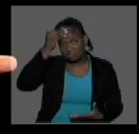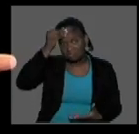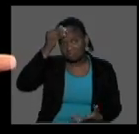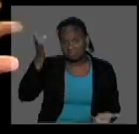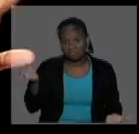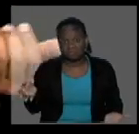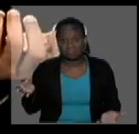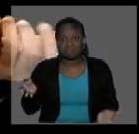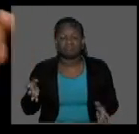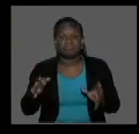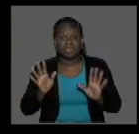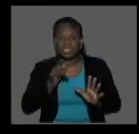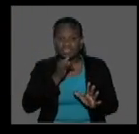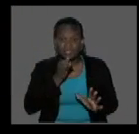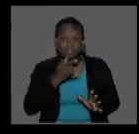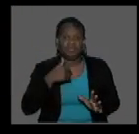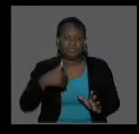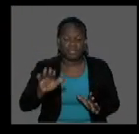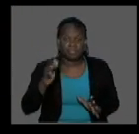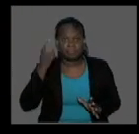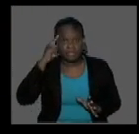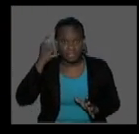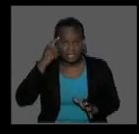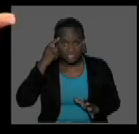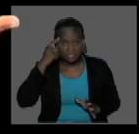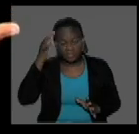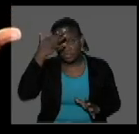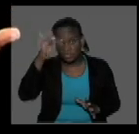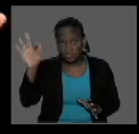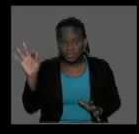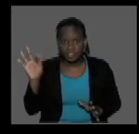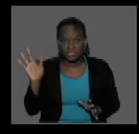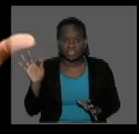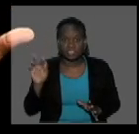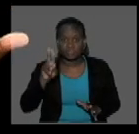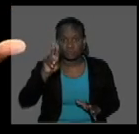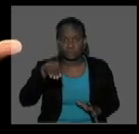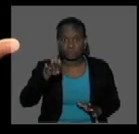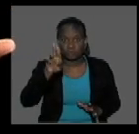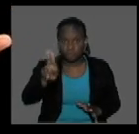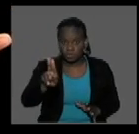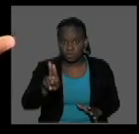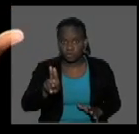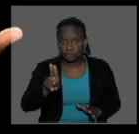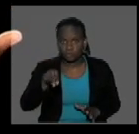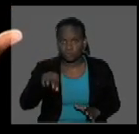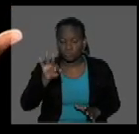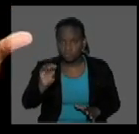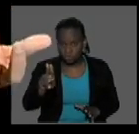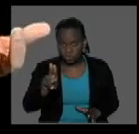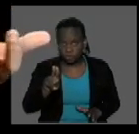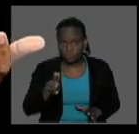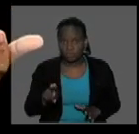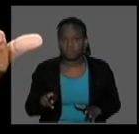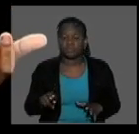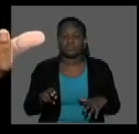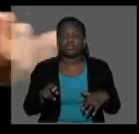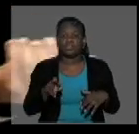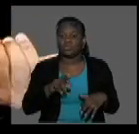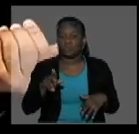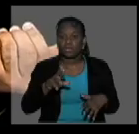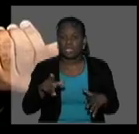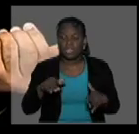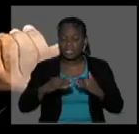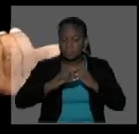isso. Porque, por exemplo, quando você vai pensar a filosofia Ubuntu, ela, primeiro, que ela